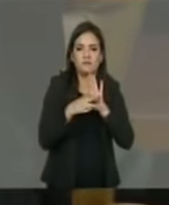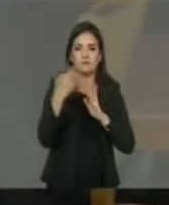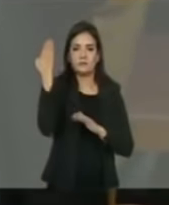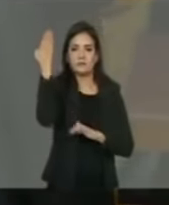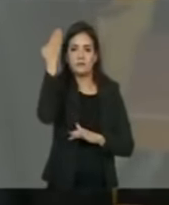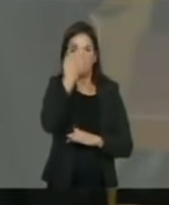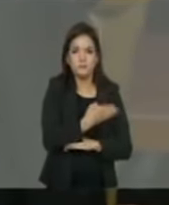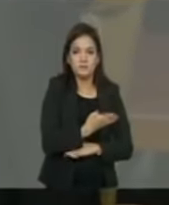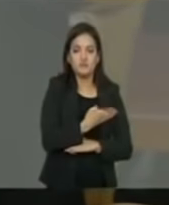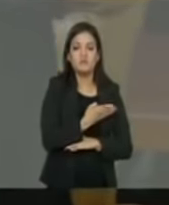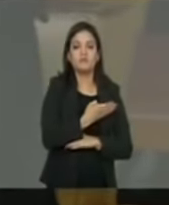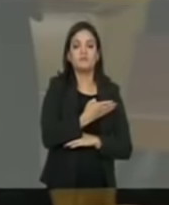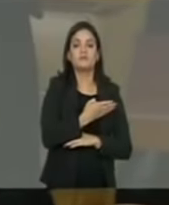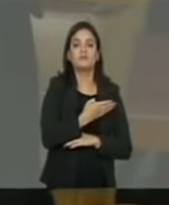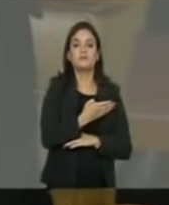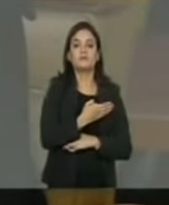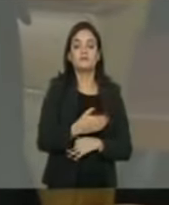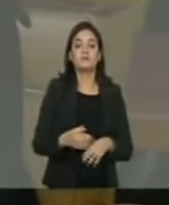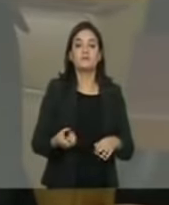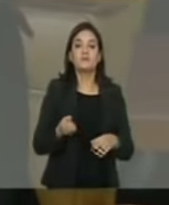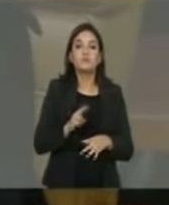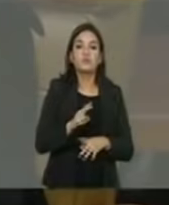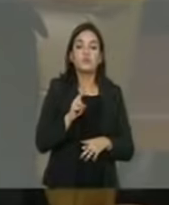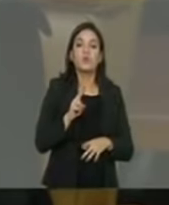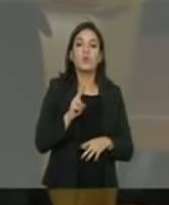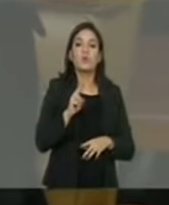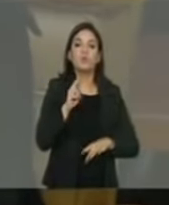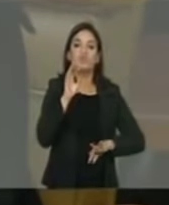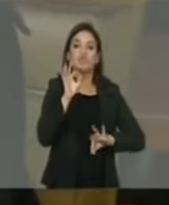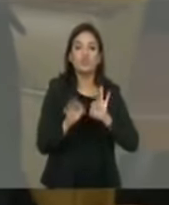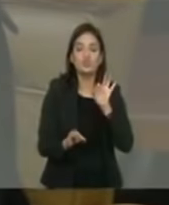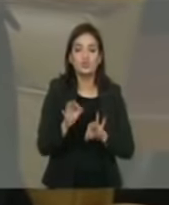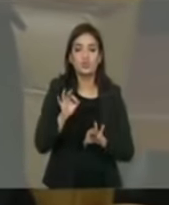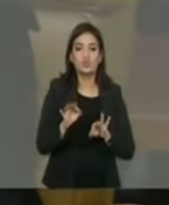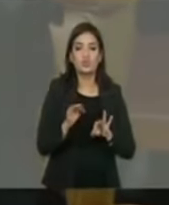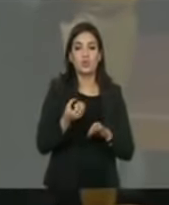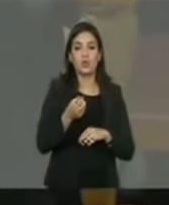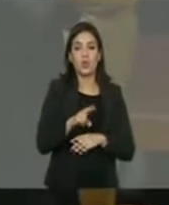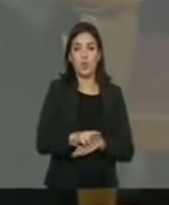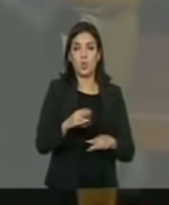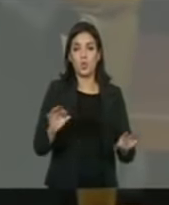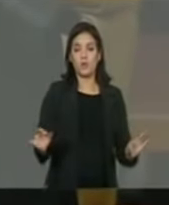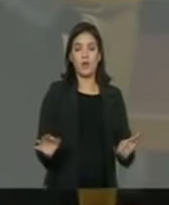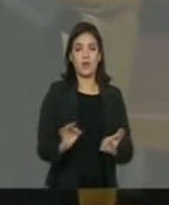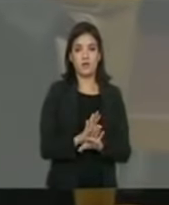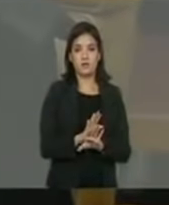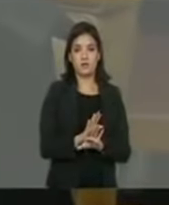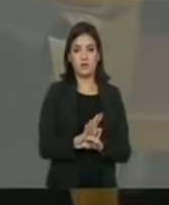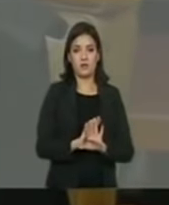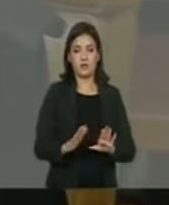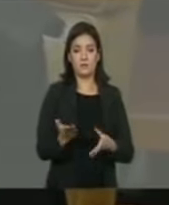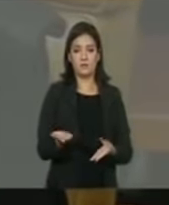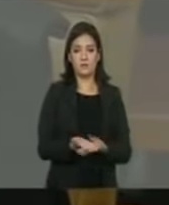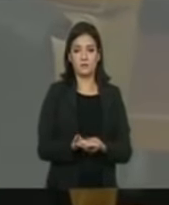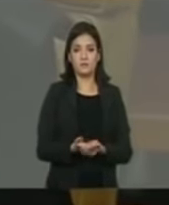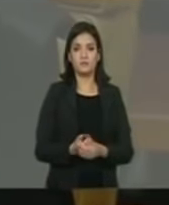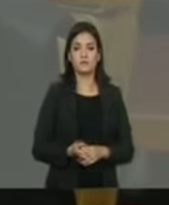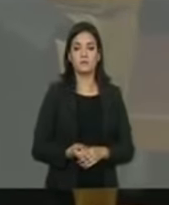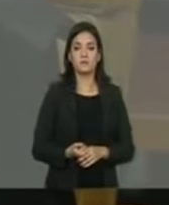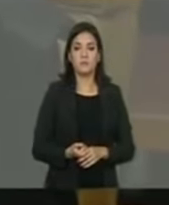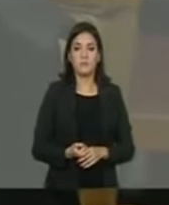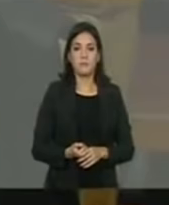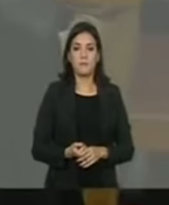de inocência como nova de juízo ou norma de encerramento é por essa razão